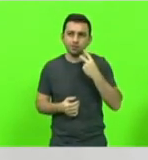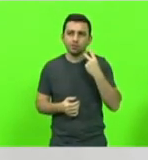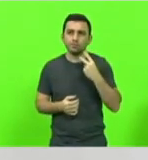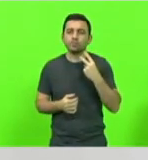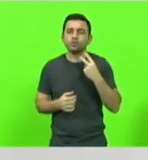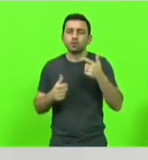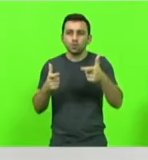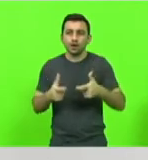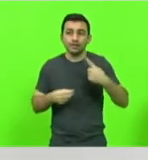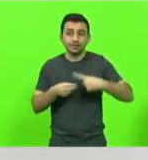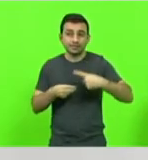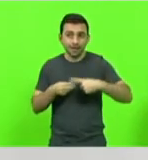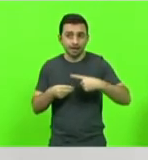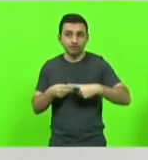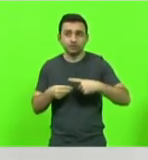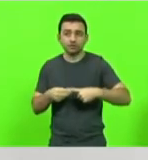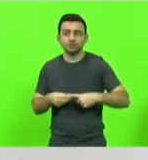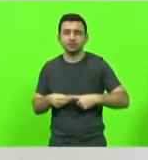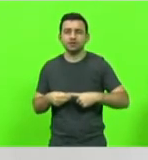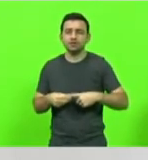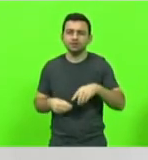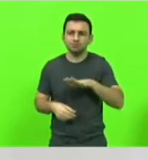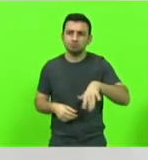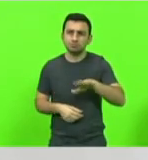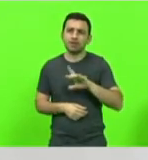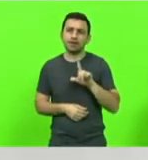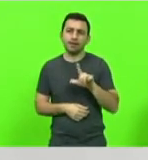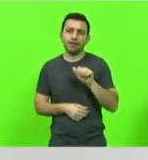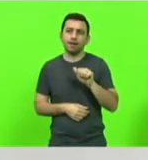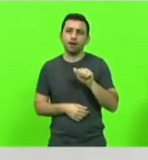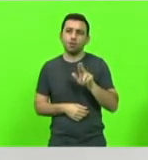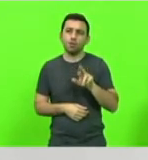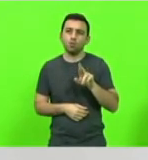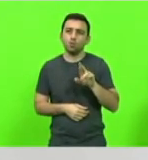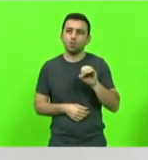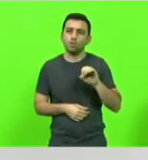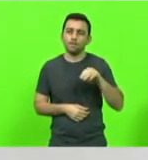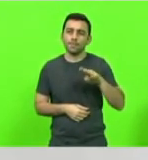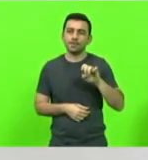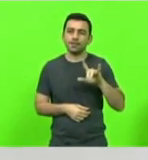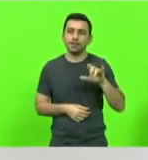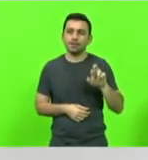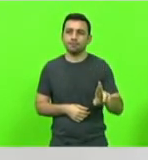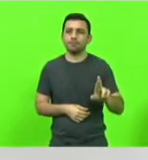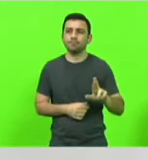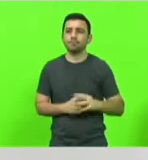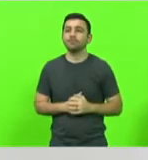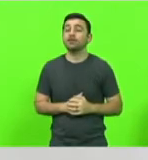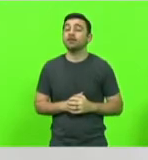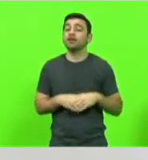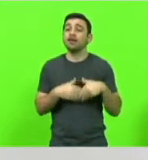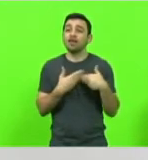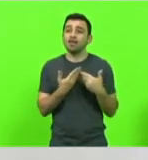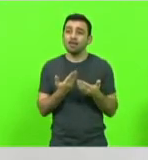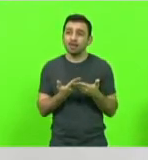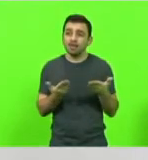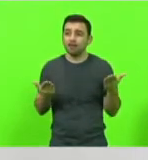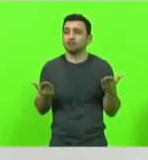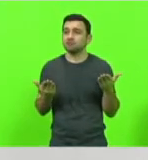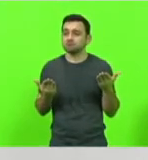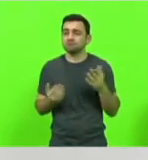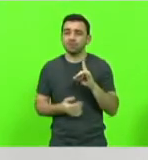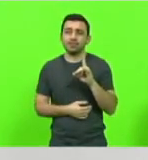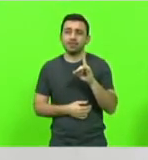da cidade de Lauro Miller, que trouxeram para cá, e eu estou fazendo um pedido de informação para saber o que, que o DEINFRA fala deste